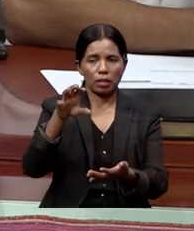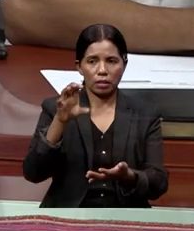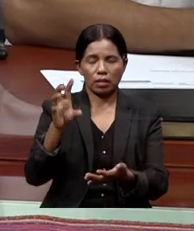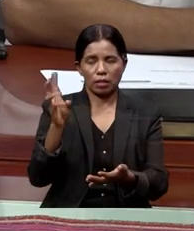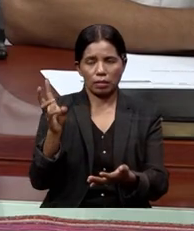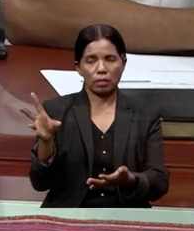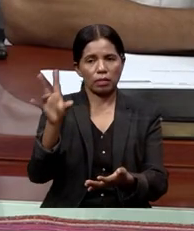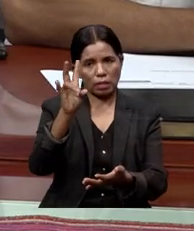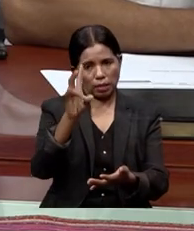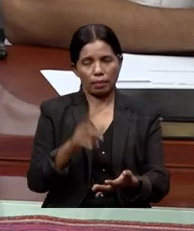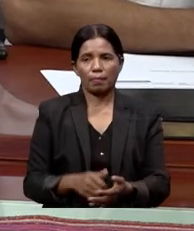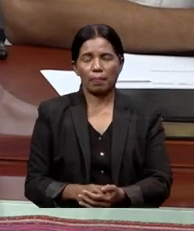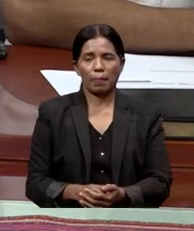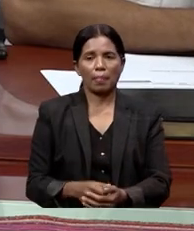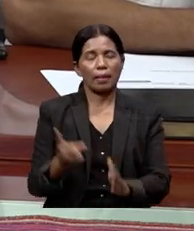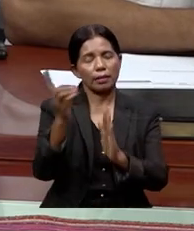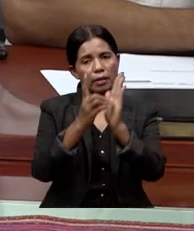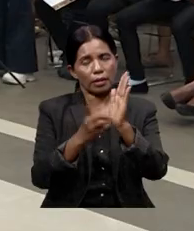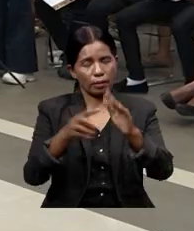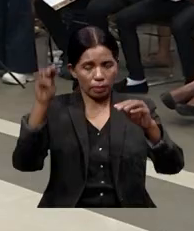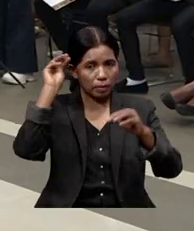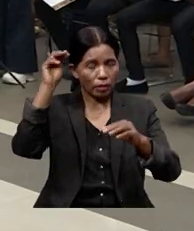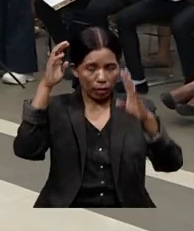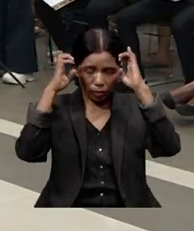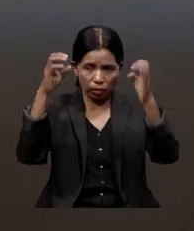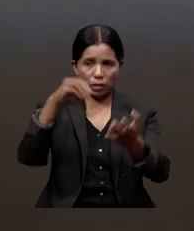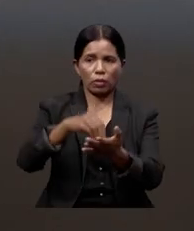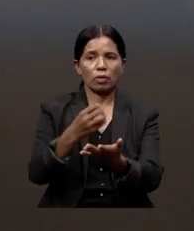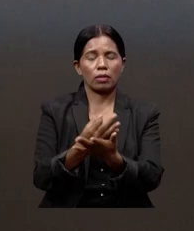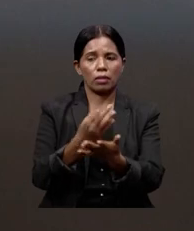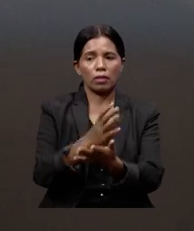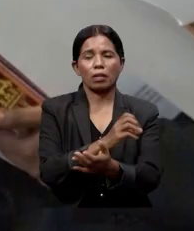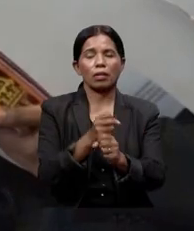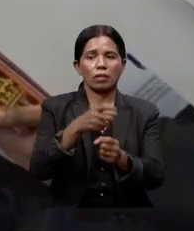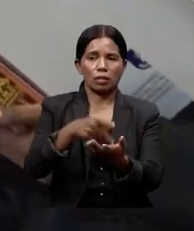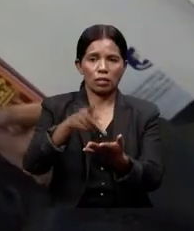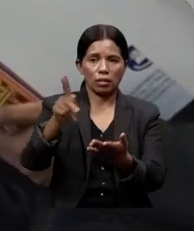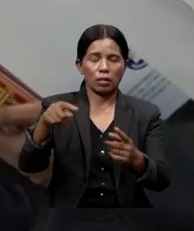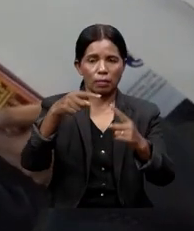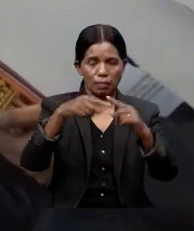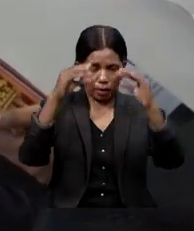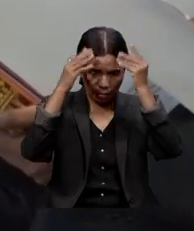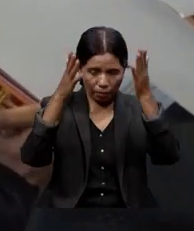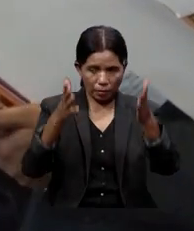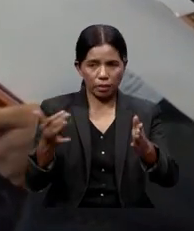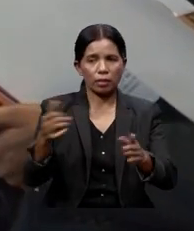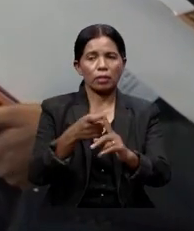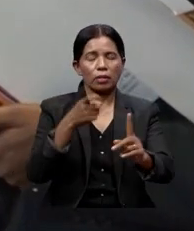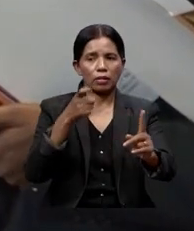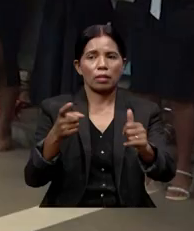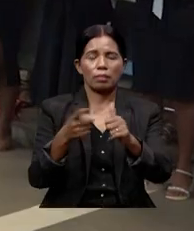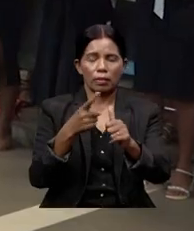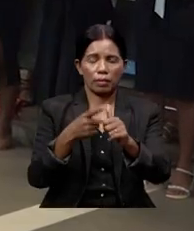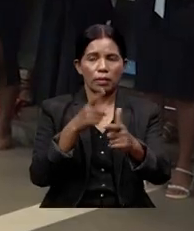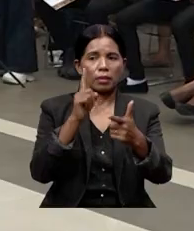1.063.377. Os dados do Ministério da Educação União, o sano montante, tocou nida recém, nebe halo pagamento para professor contratado, o se fase da huluk